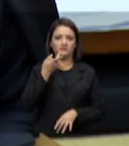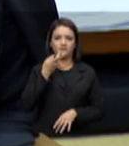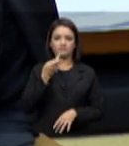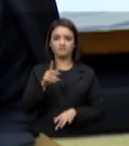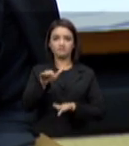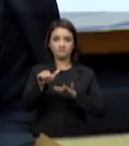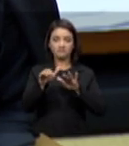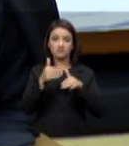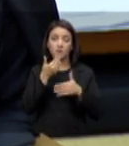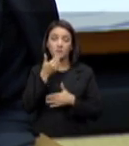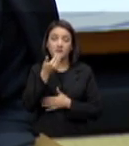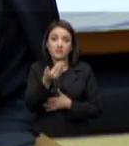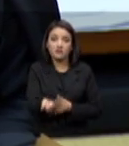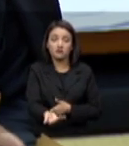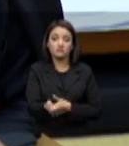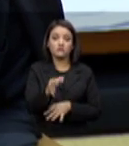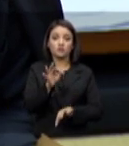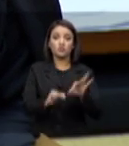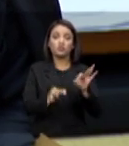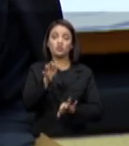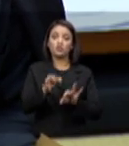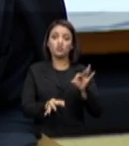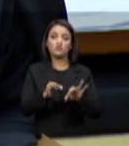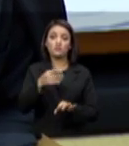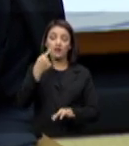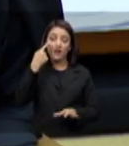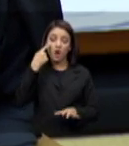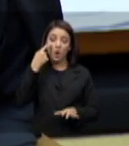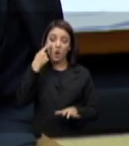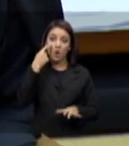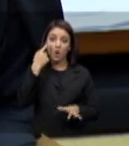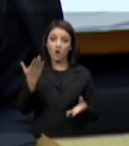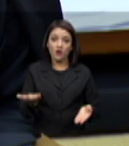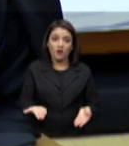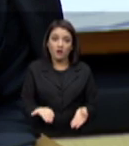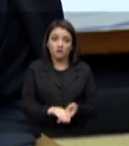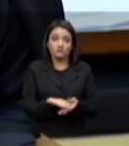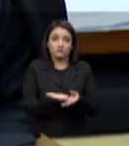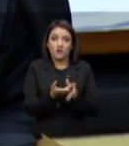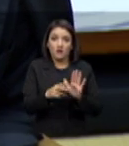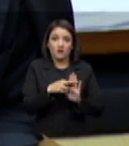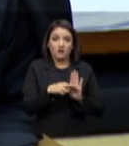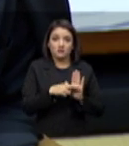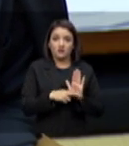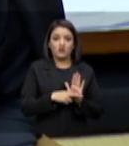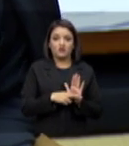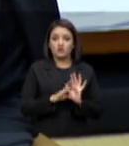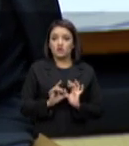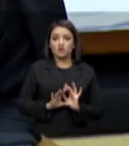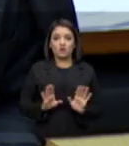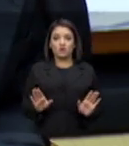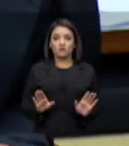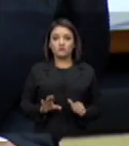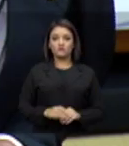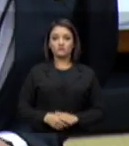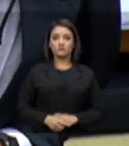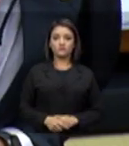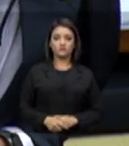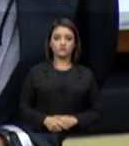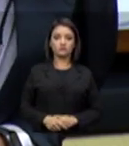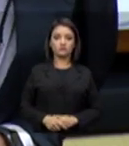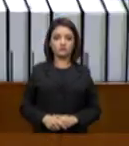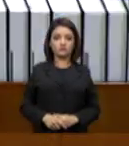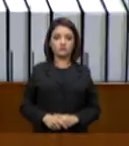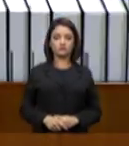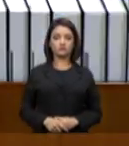juiz um a percepção ao observarem o arcabouço normativo foi tão somente isso é